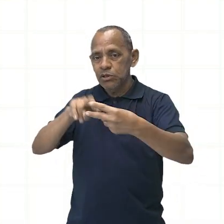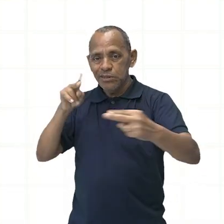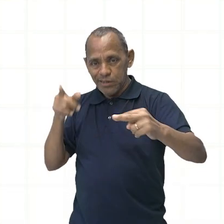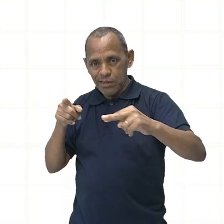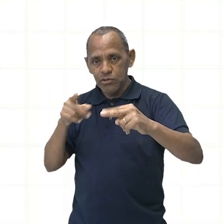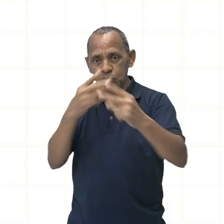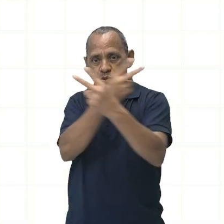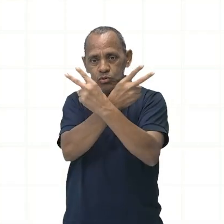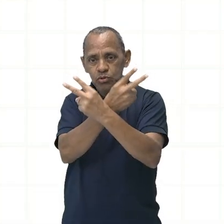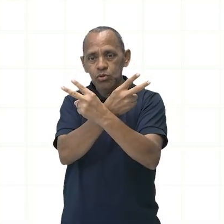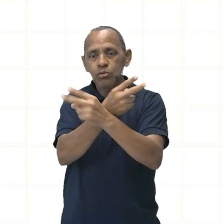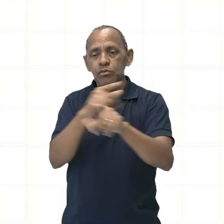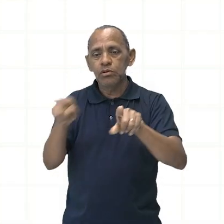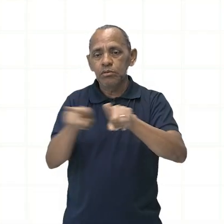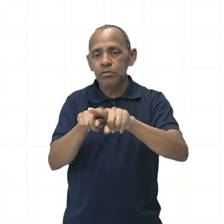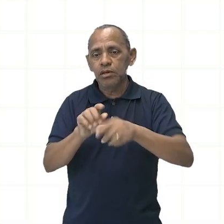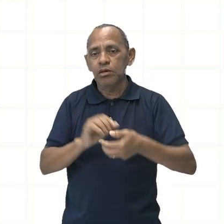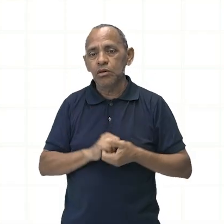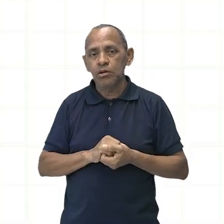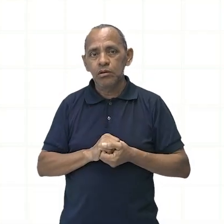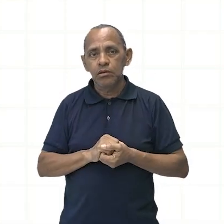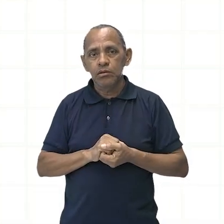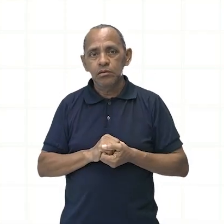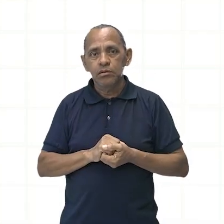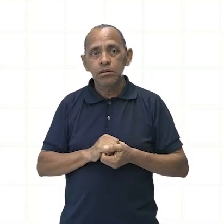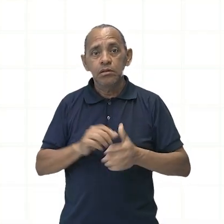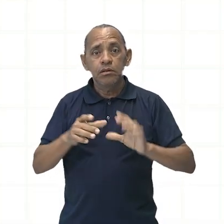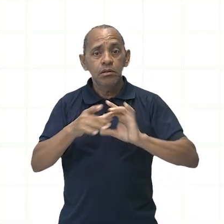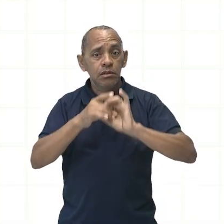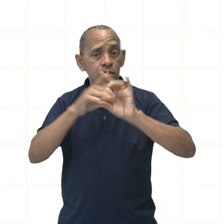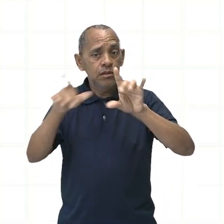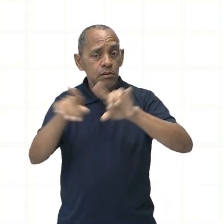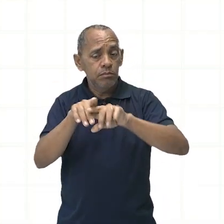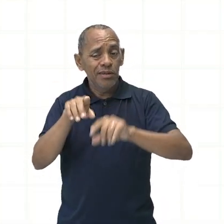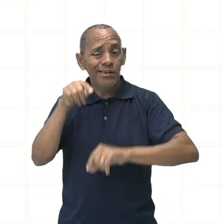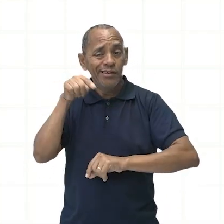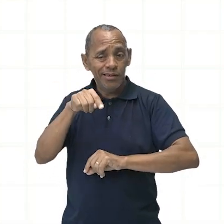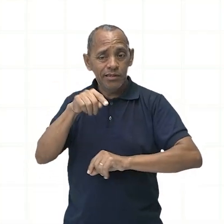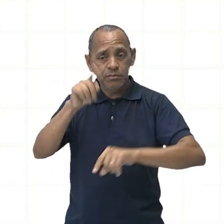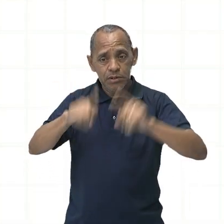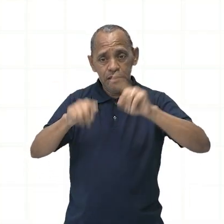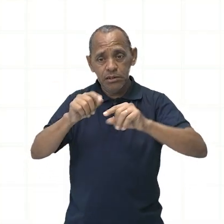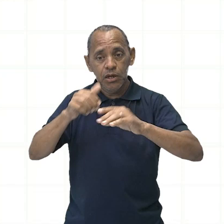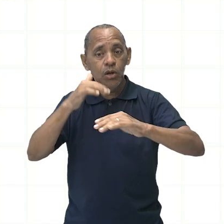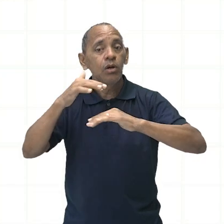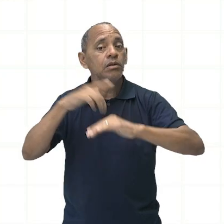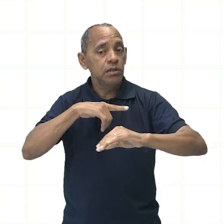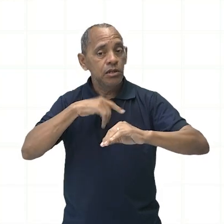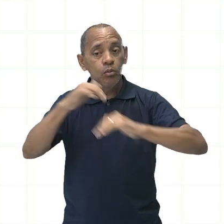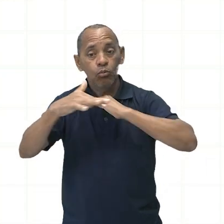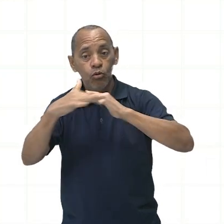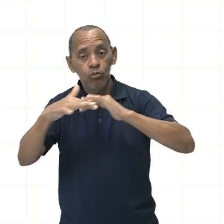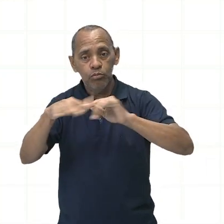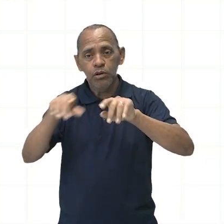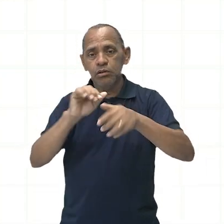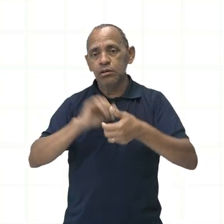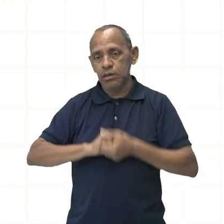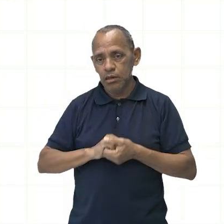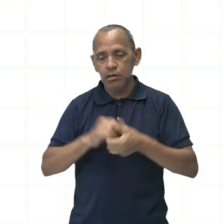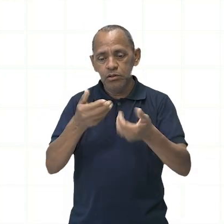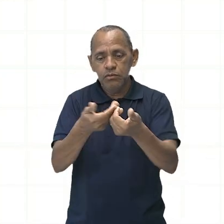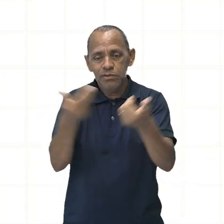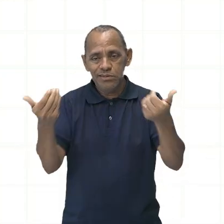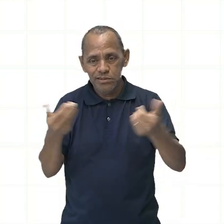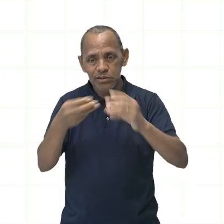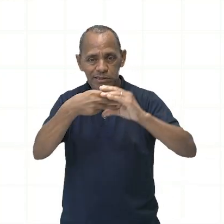cromossomos, eles estejam ali livres no citoplasma, para que eles possam ser movimentados para que ocorra a divisão celular. E também aqui